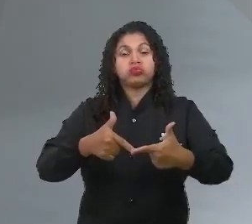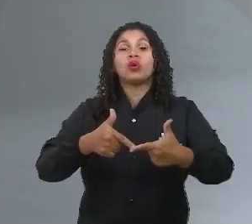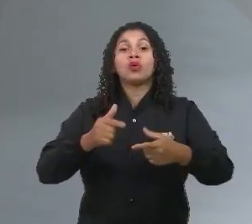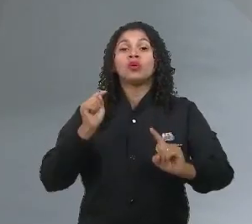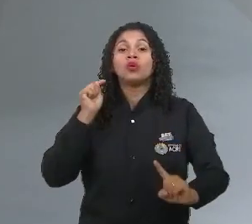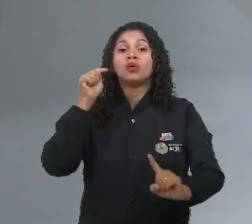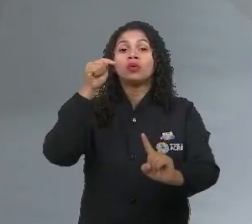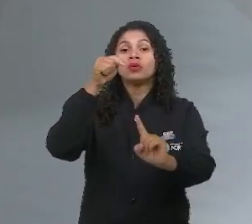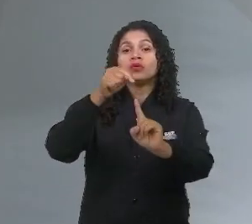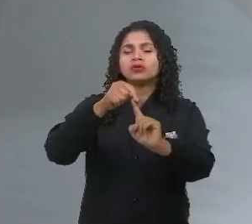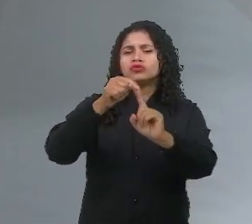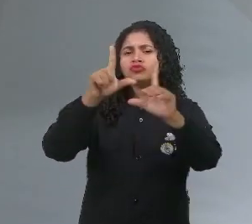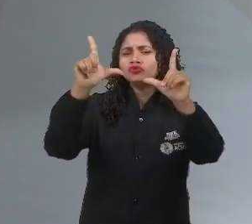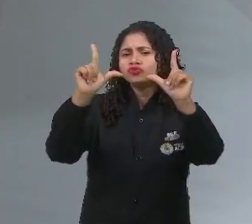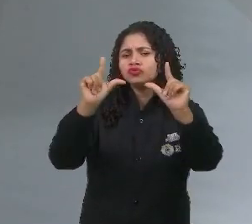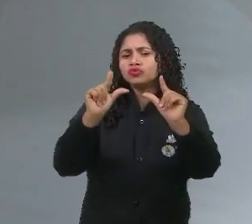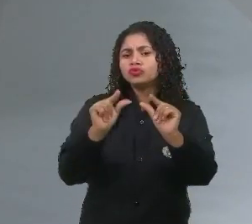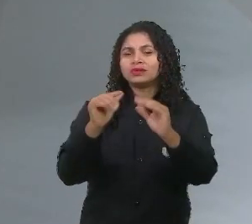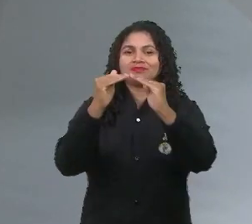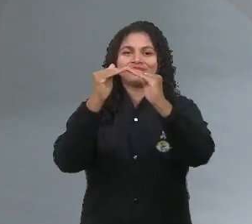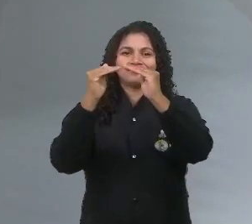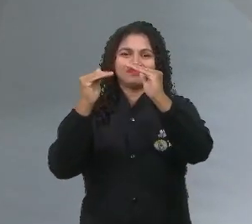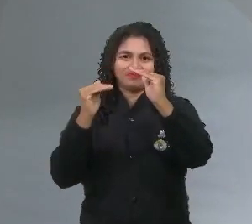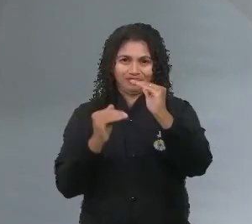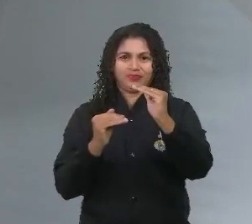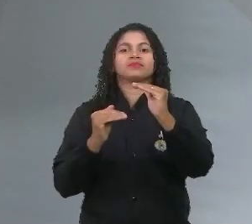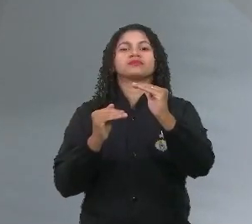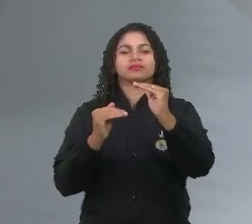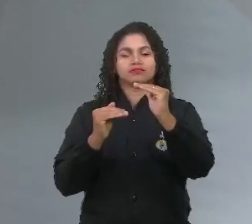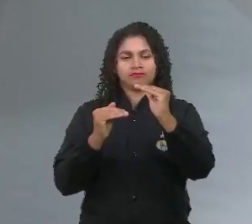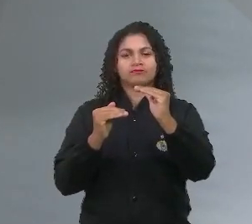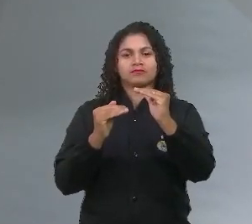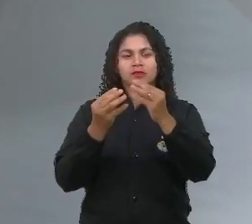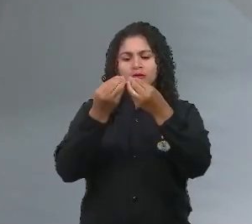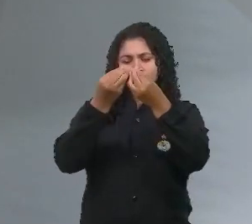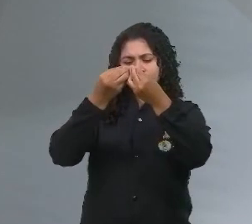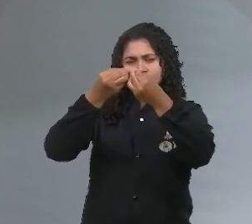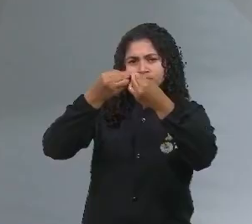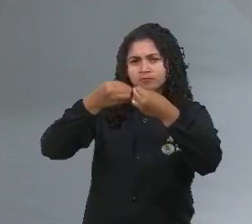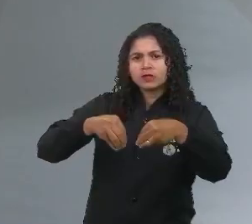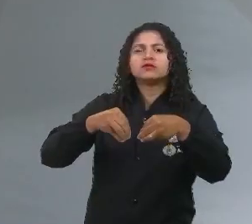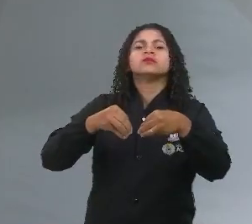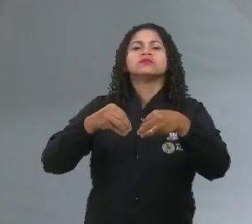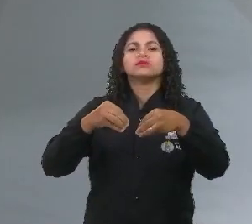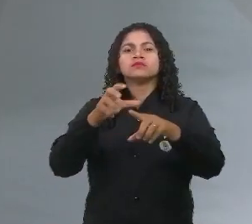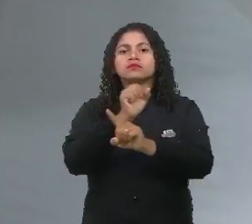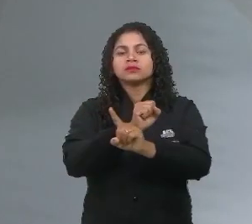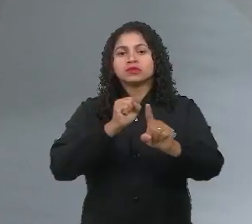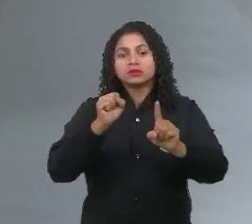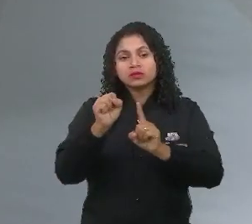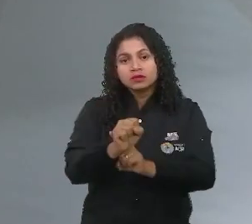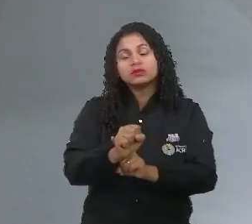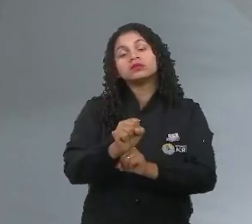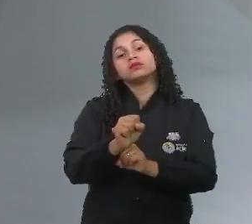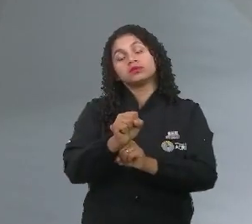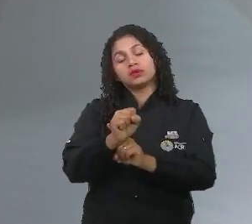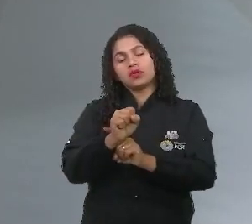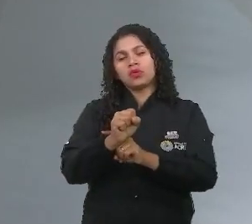condição de desigualdade, os prejuízos sociais que são causados, né, por aqueles que muitas das